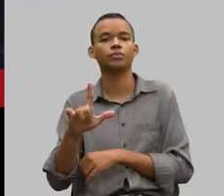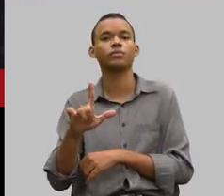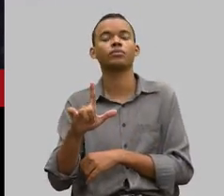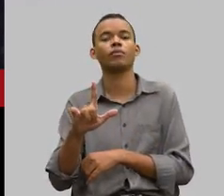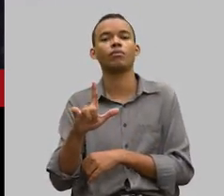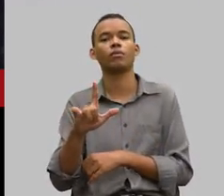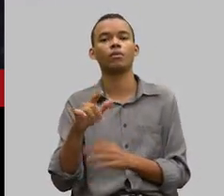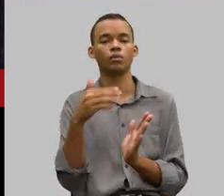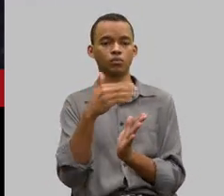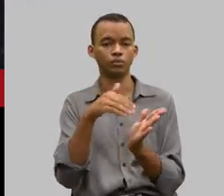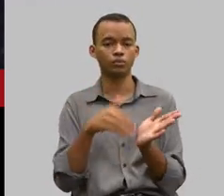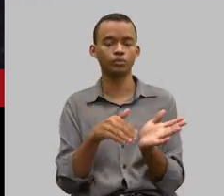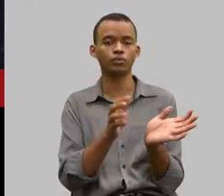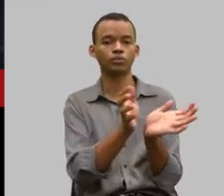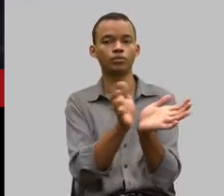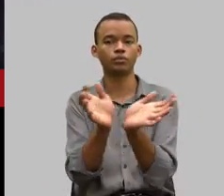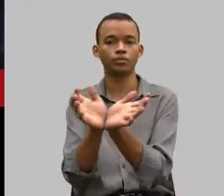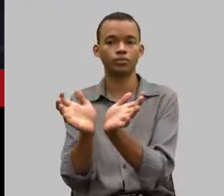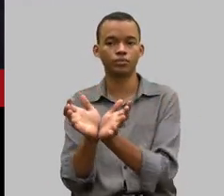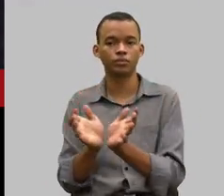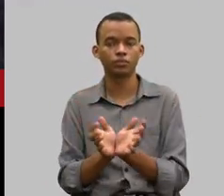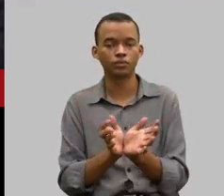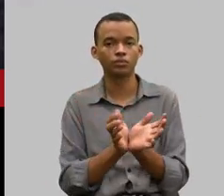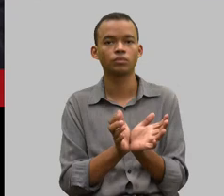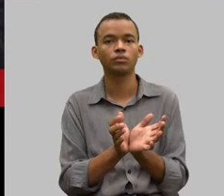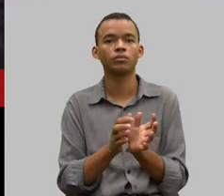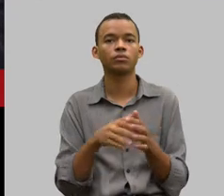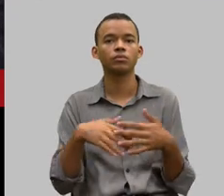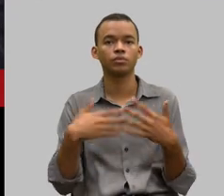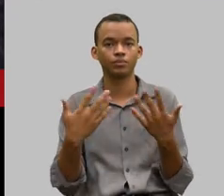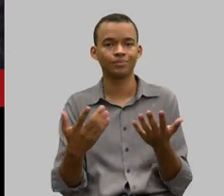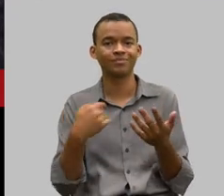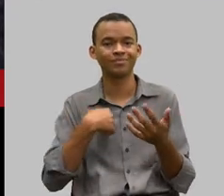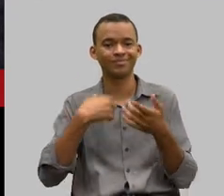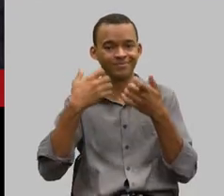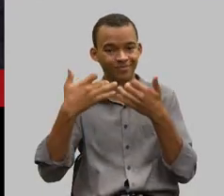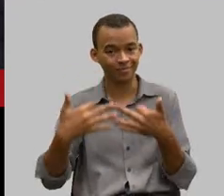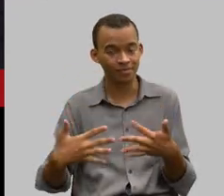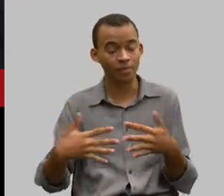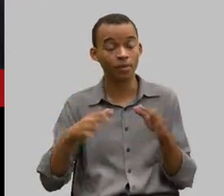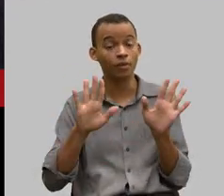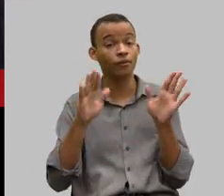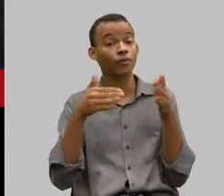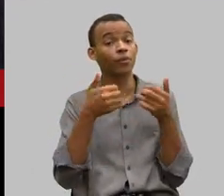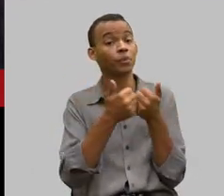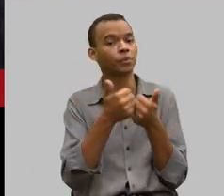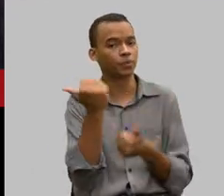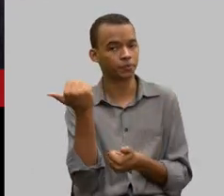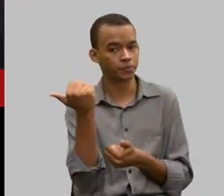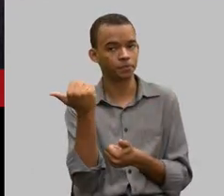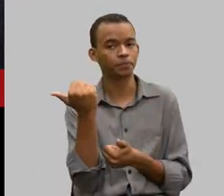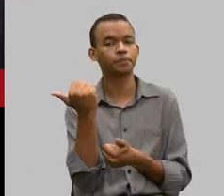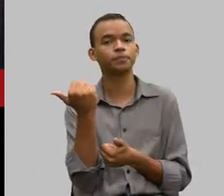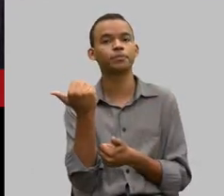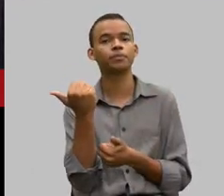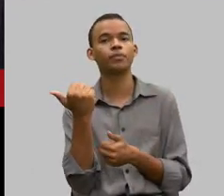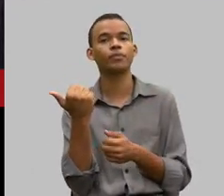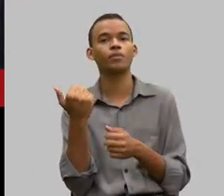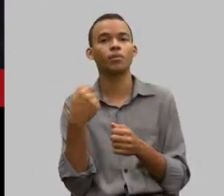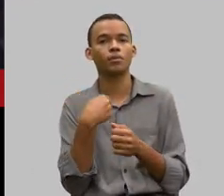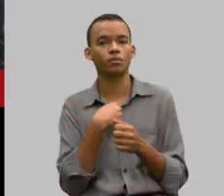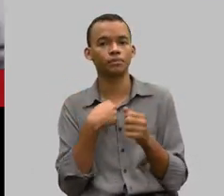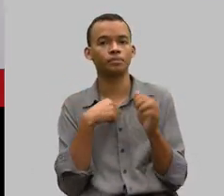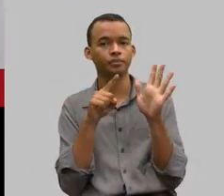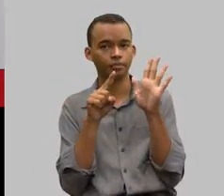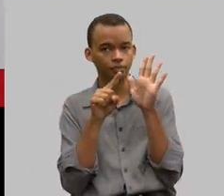de uma atividade afim e eu vou falar especificamente do esporte fica fico faço esse questionamento para